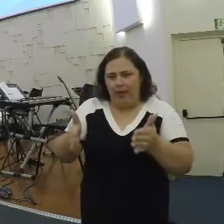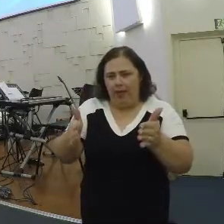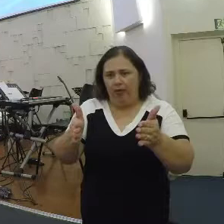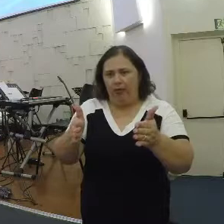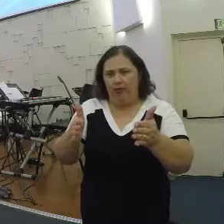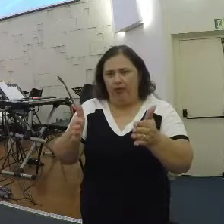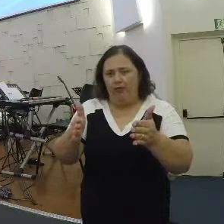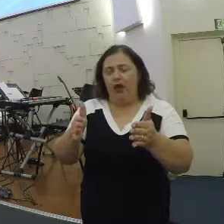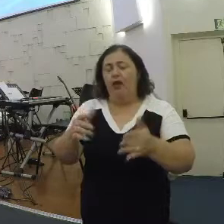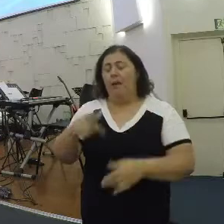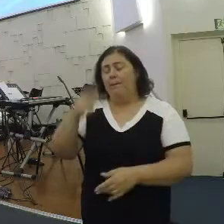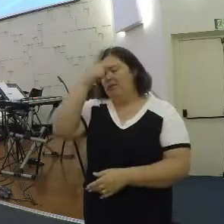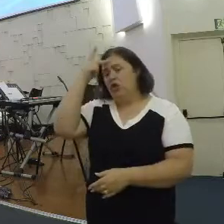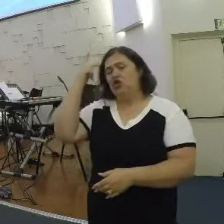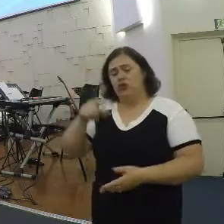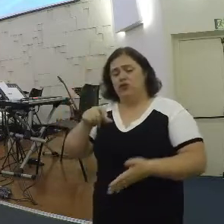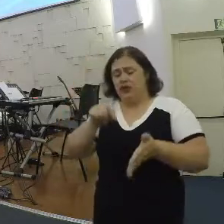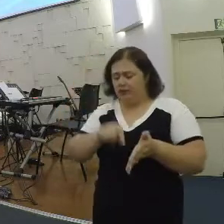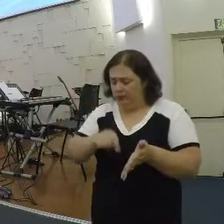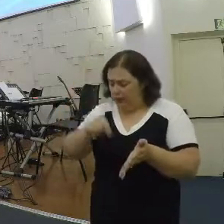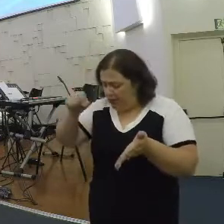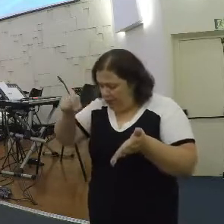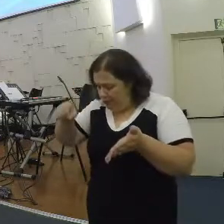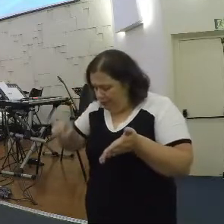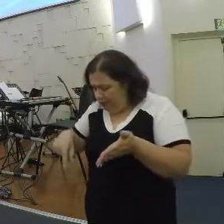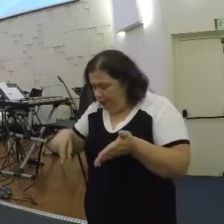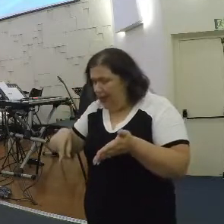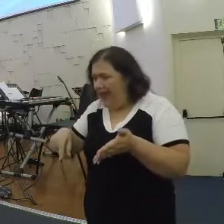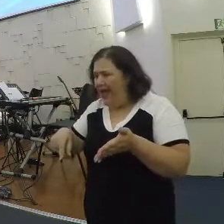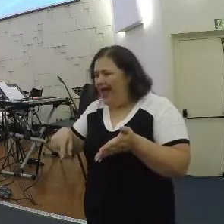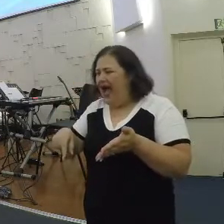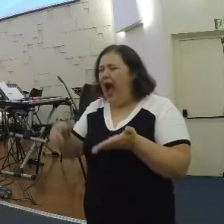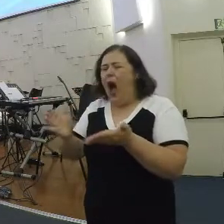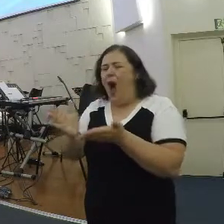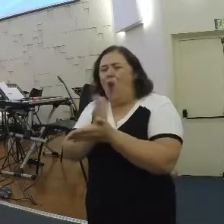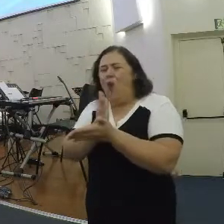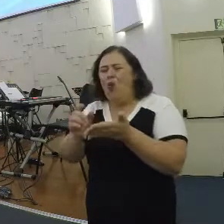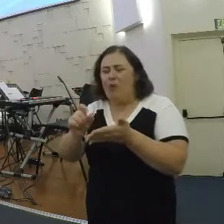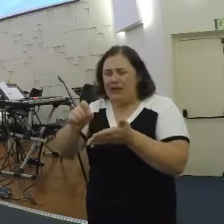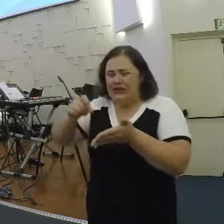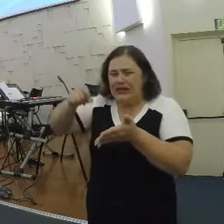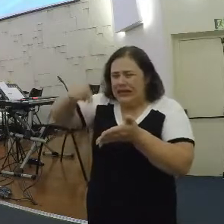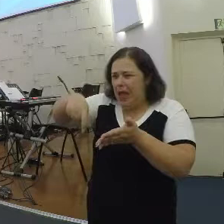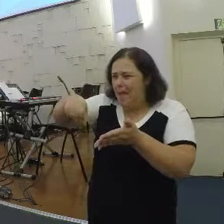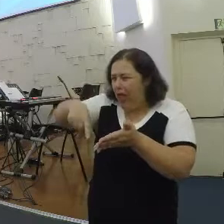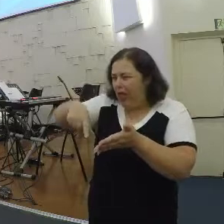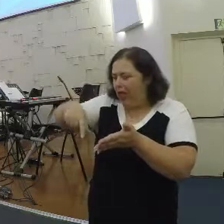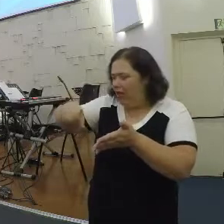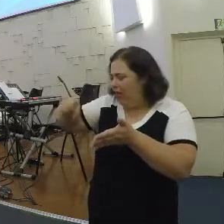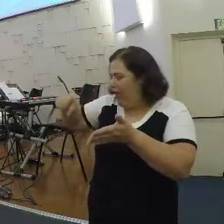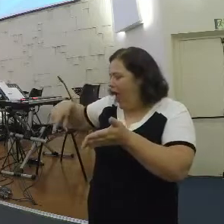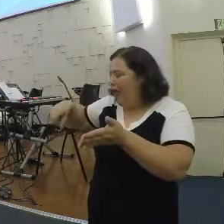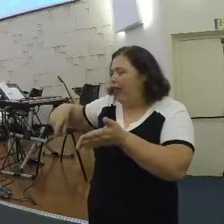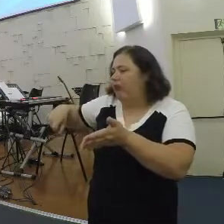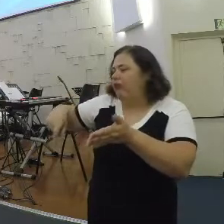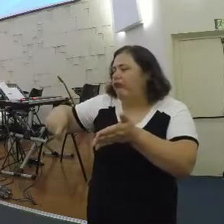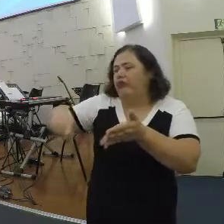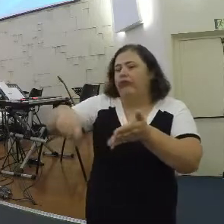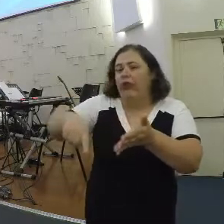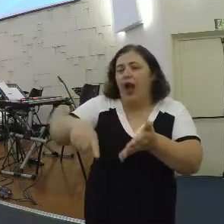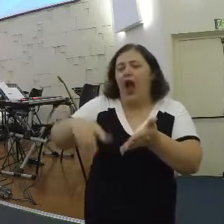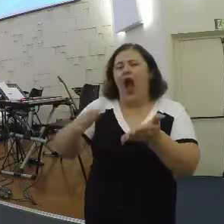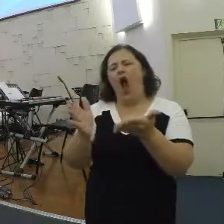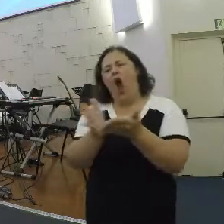fosse colocada na boa terra, caíam sementes pelo caminho, e algumas acabavam vingando por um